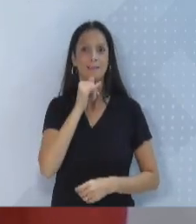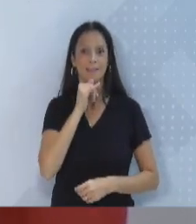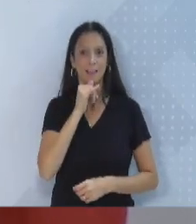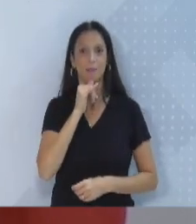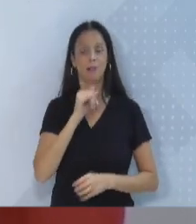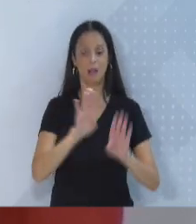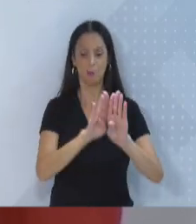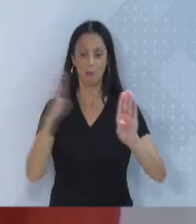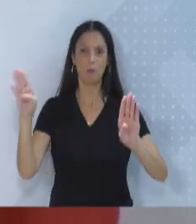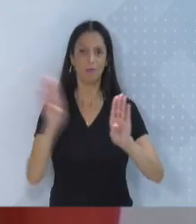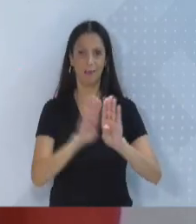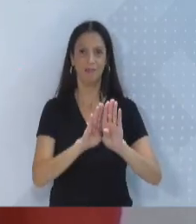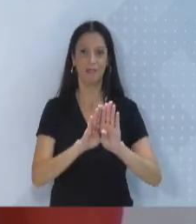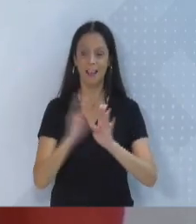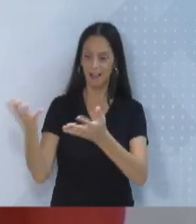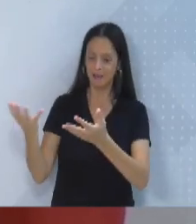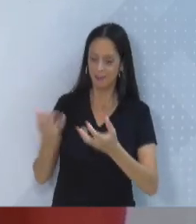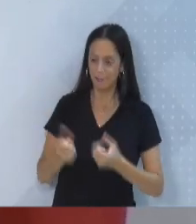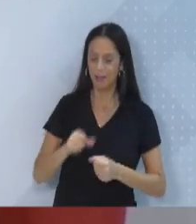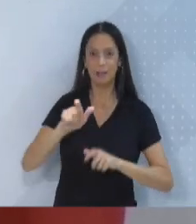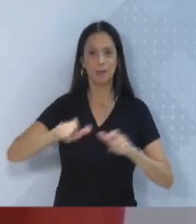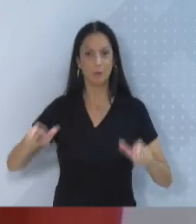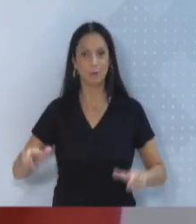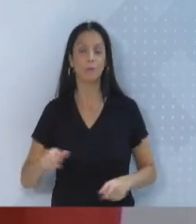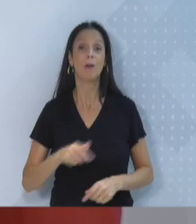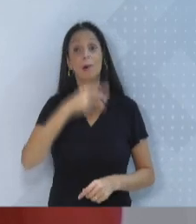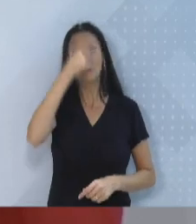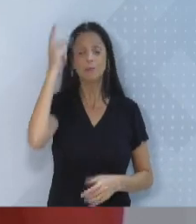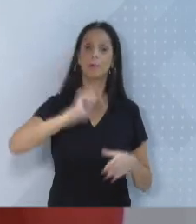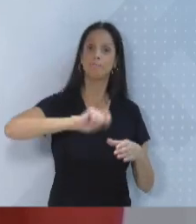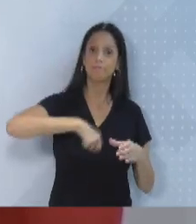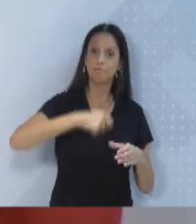limpeza, a pessoa que está na cozinha.